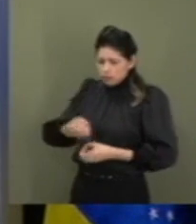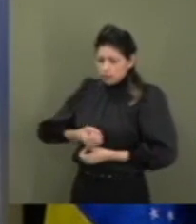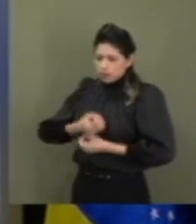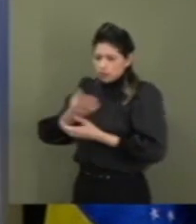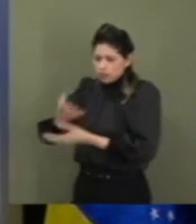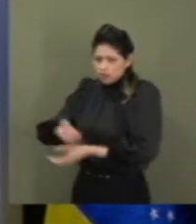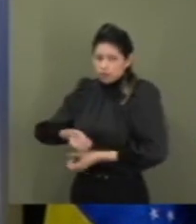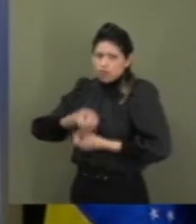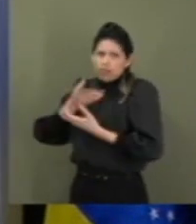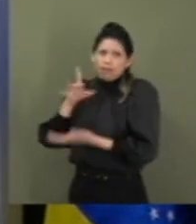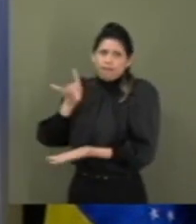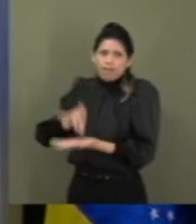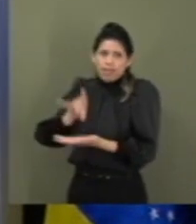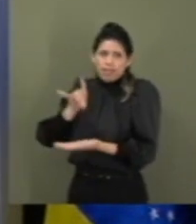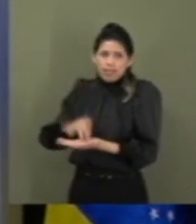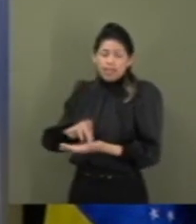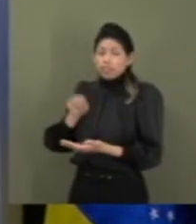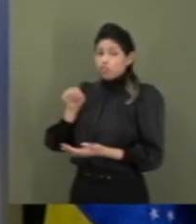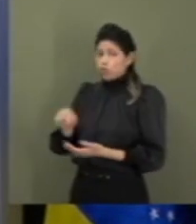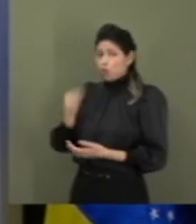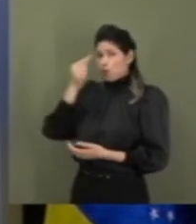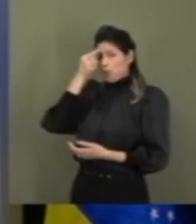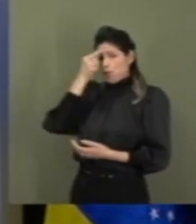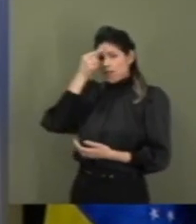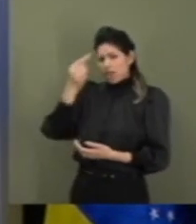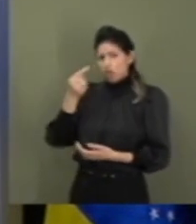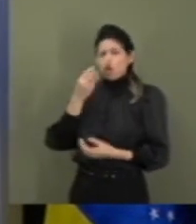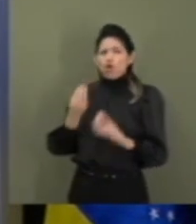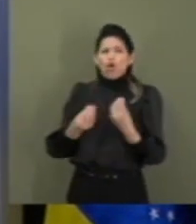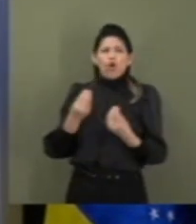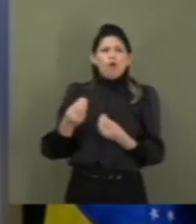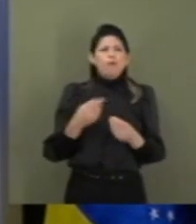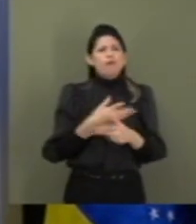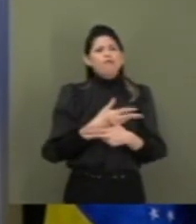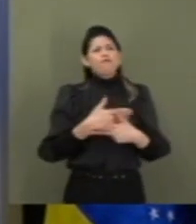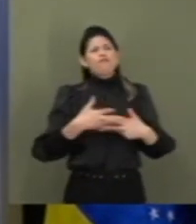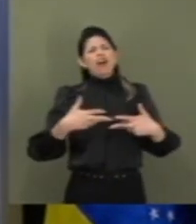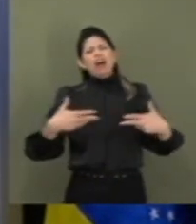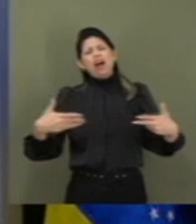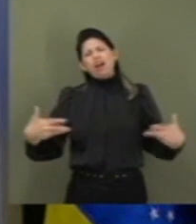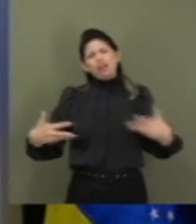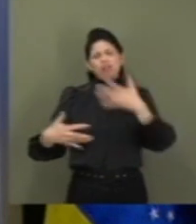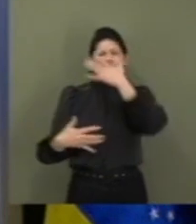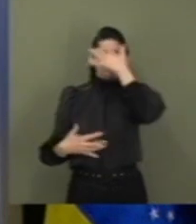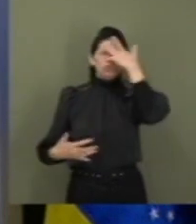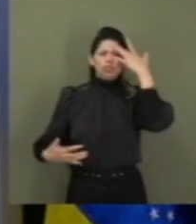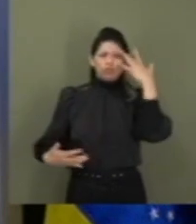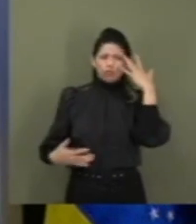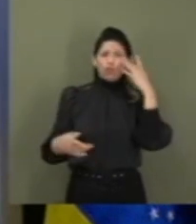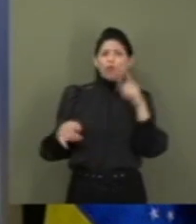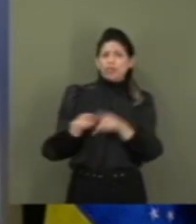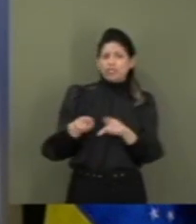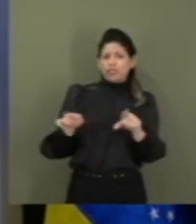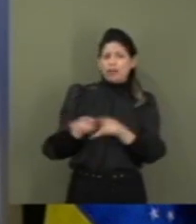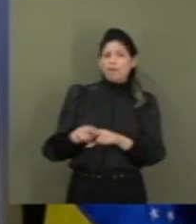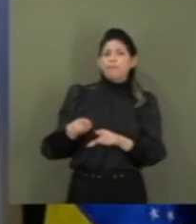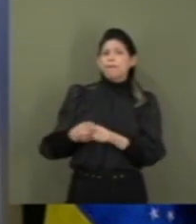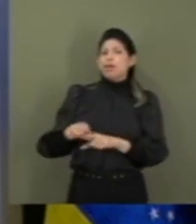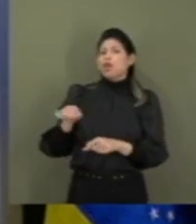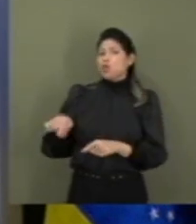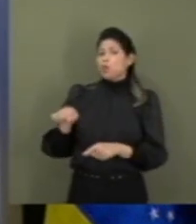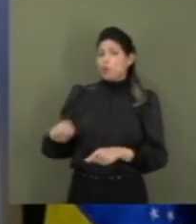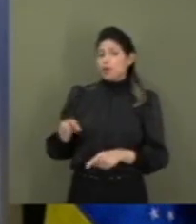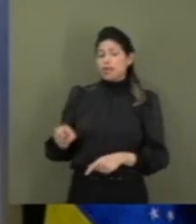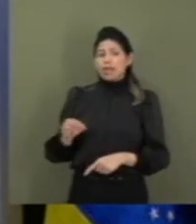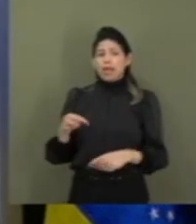possivelmente seja o mesmo pensamento de centenas, ou quem sabe, milhares de magistrados em todo o país,